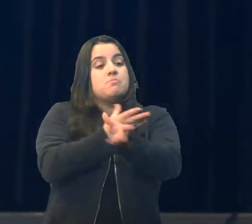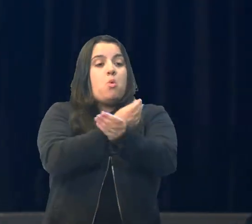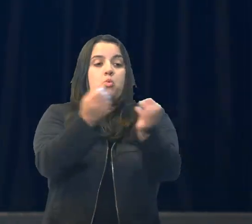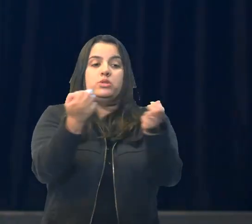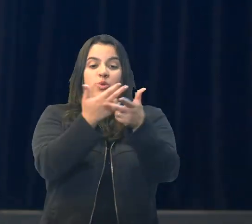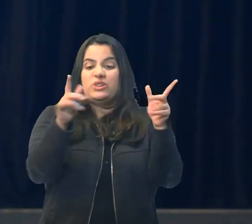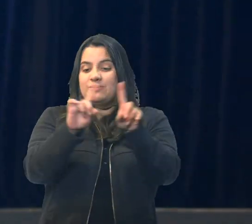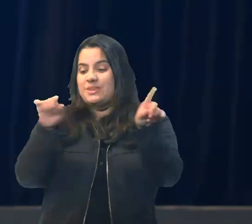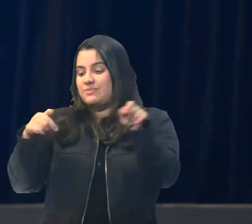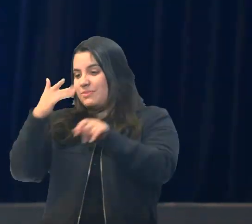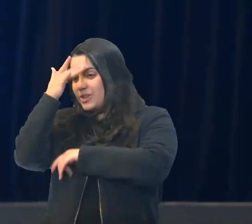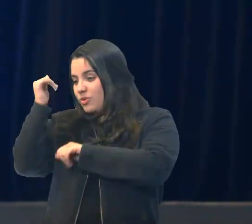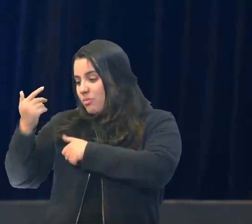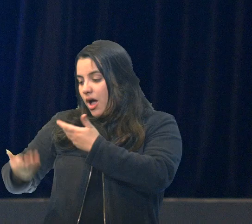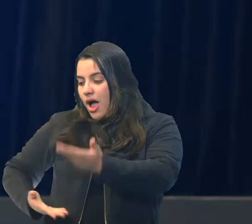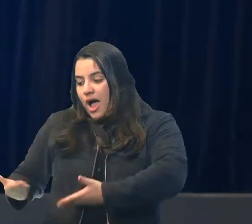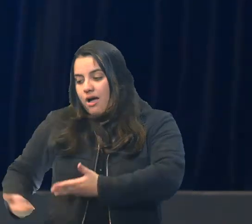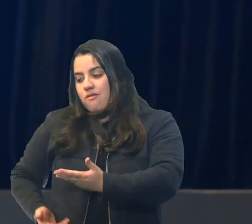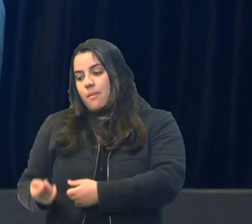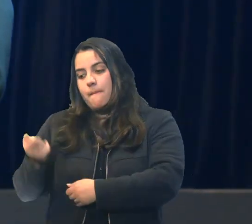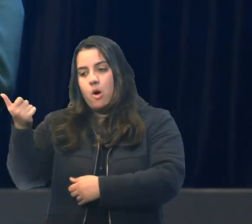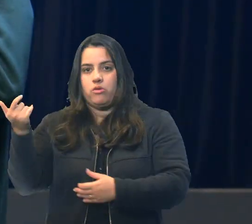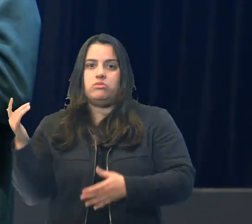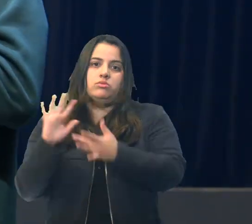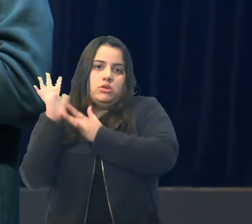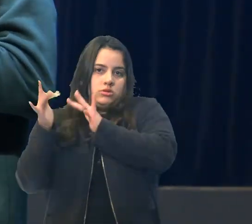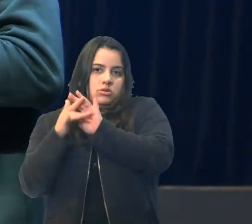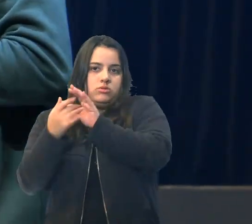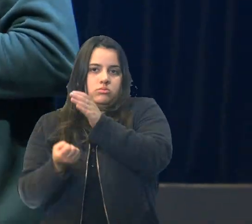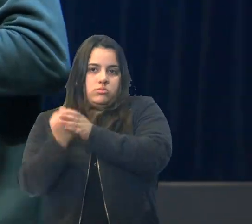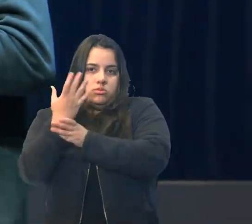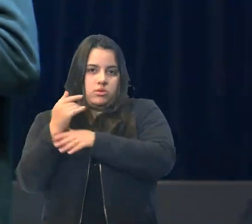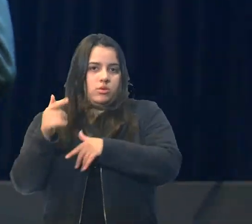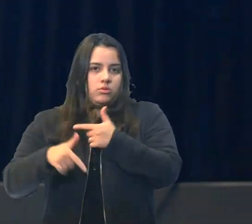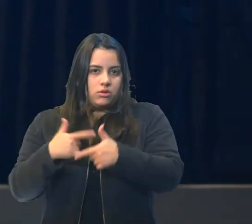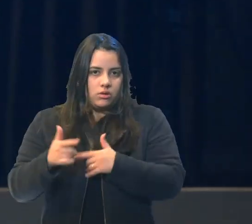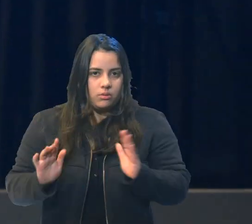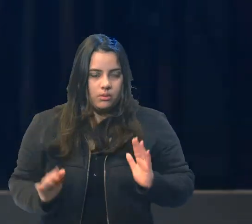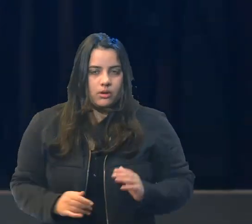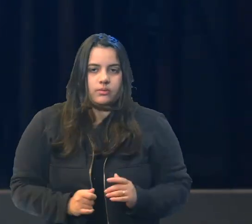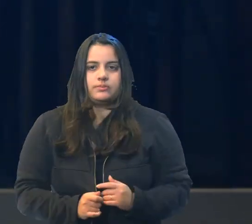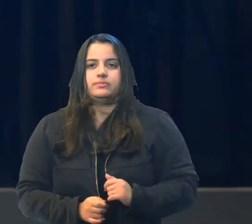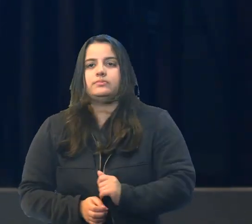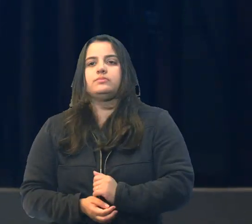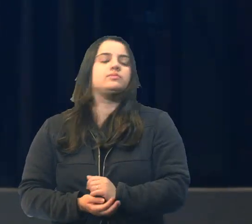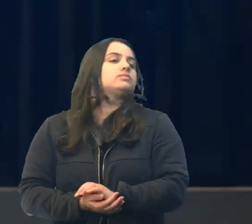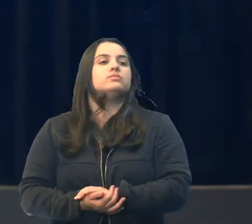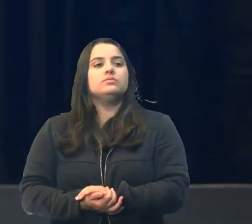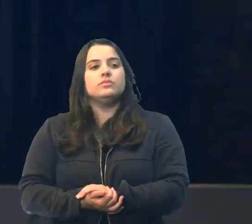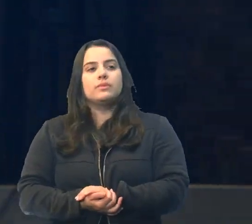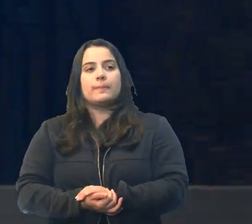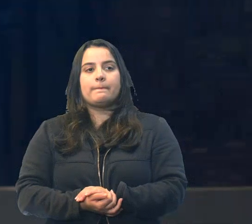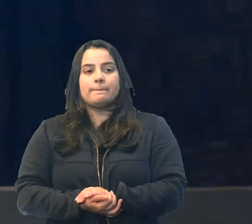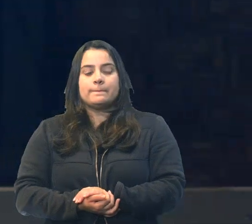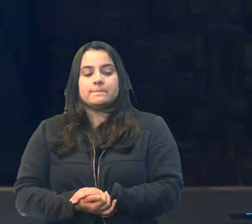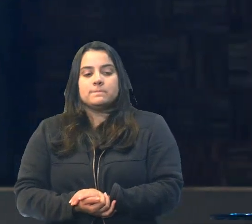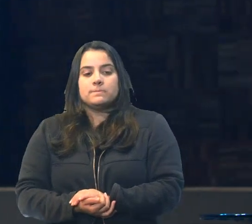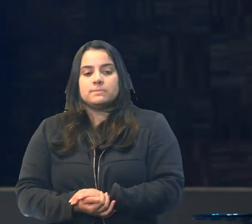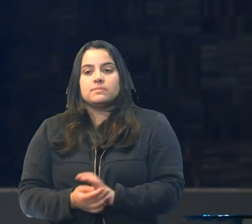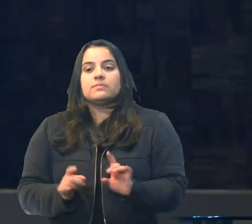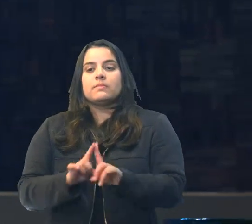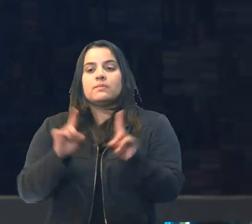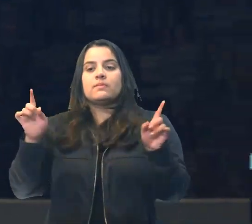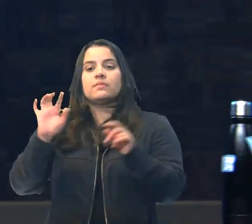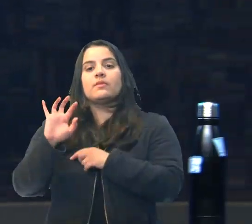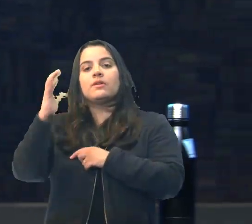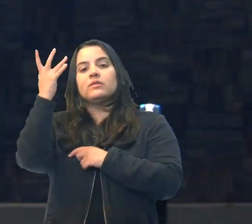são poucos. Jesus criou o trabalho. Só que ali, o que estava acontecendo é que Marta